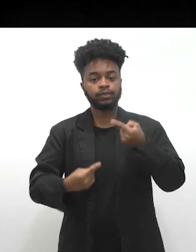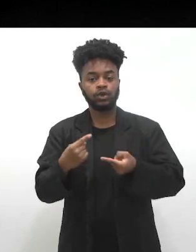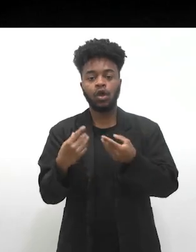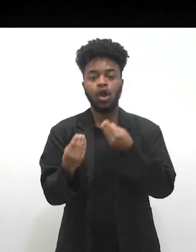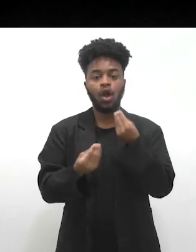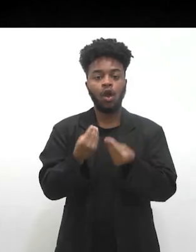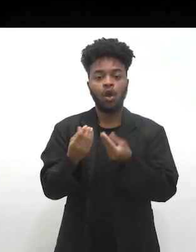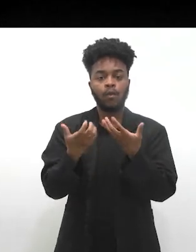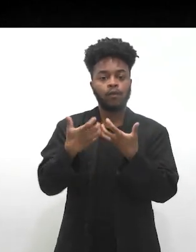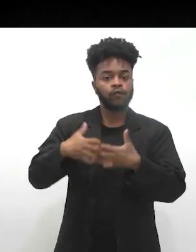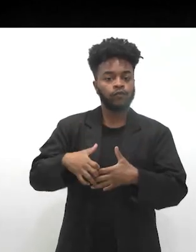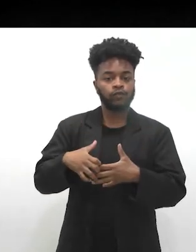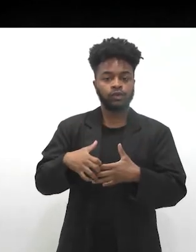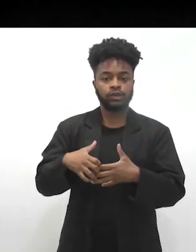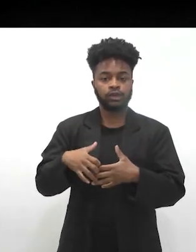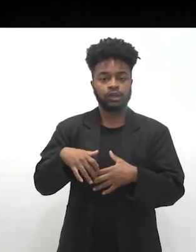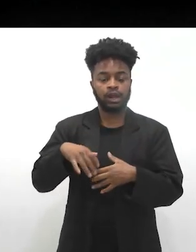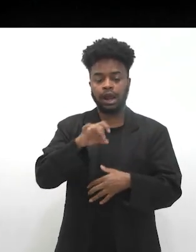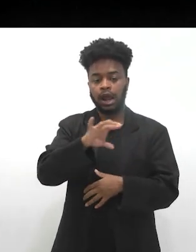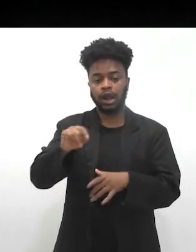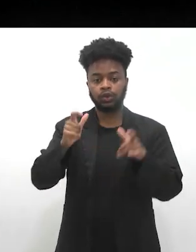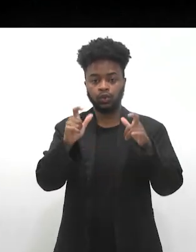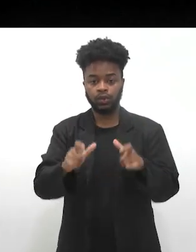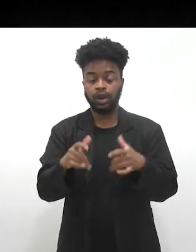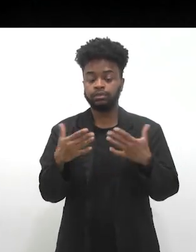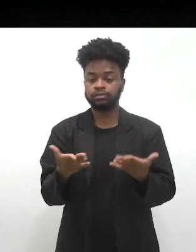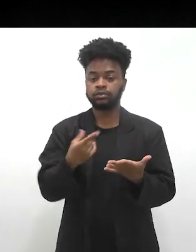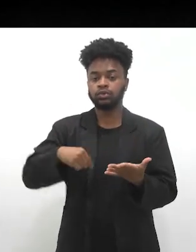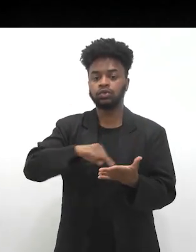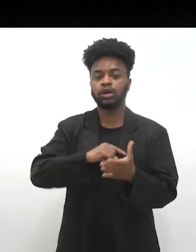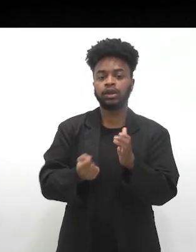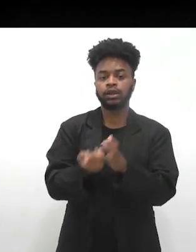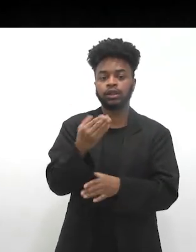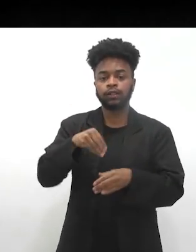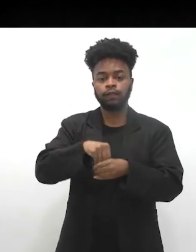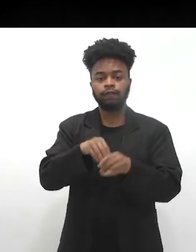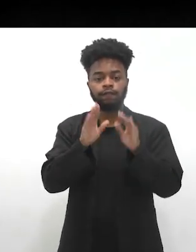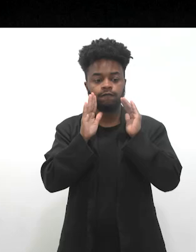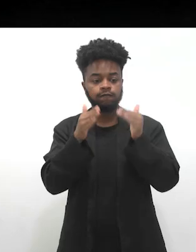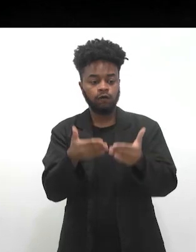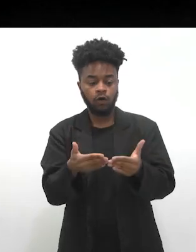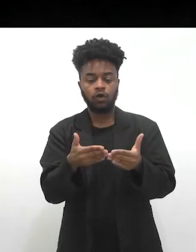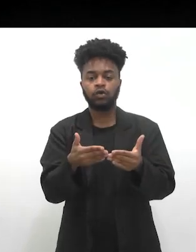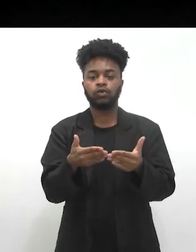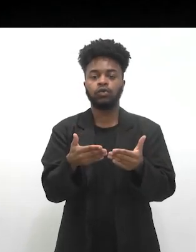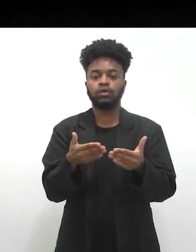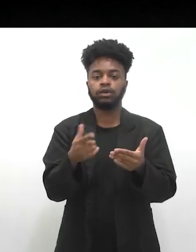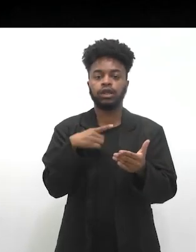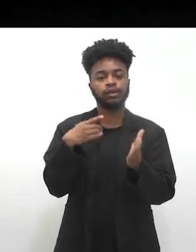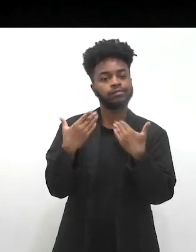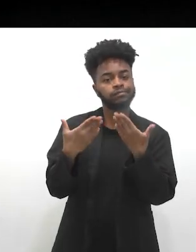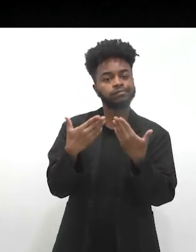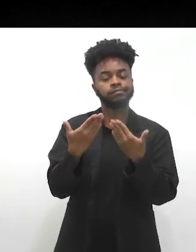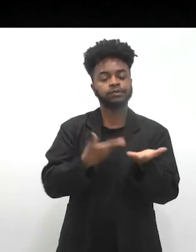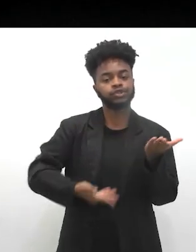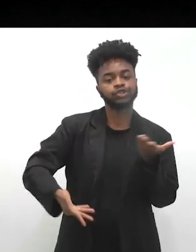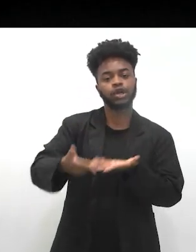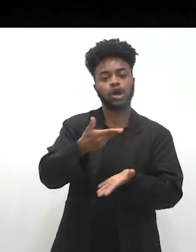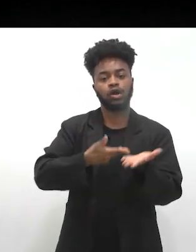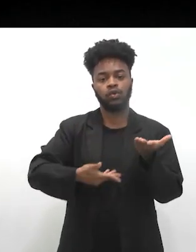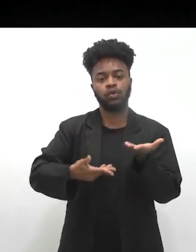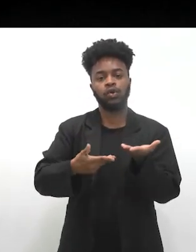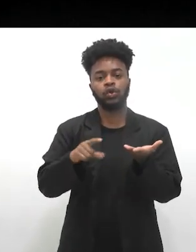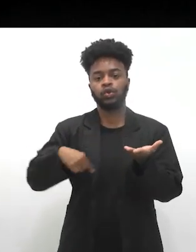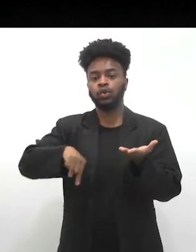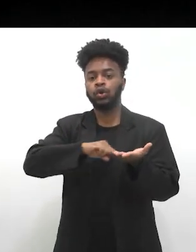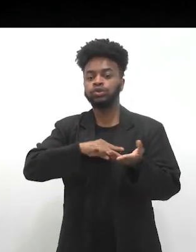a situação de cada região. Então, nós criamos, dentro do Fórum de Reitores, o Diálogos Fluminense,